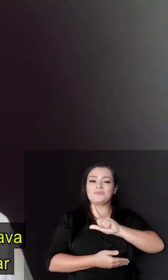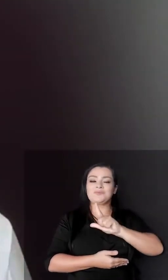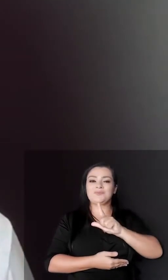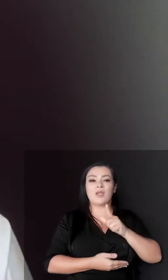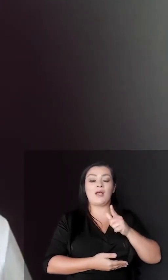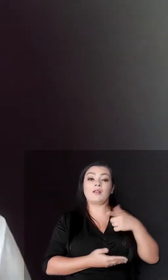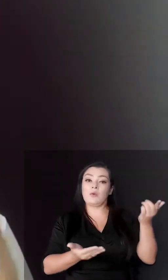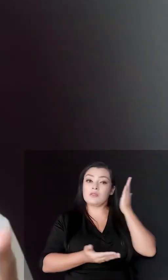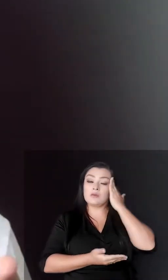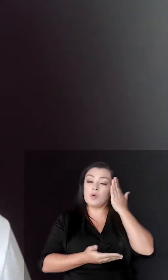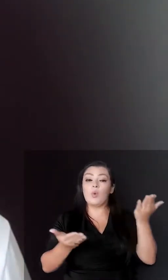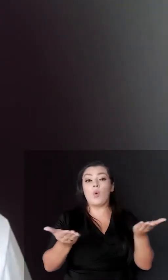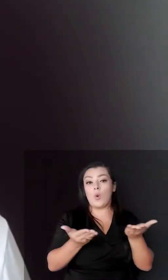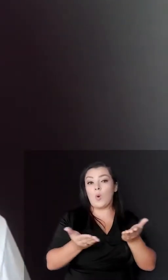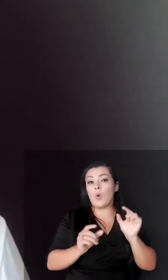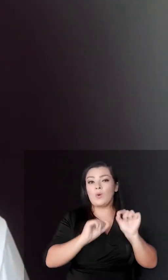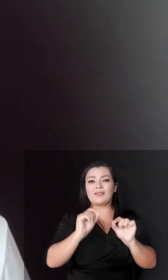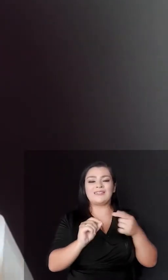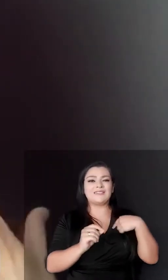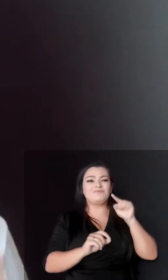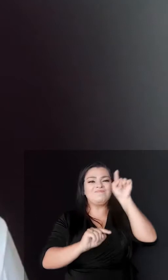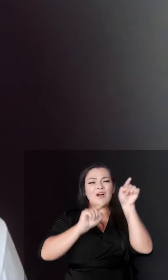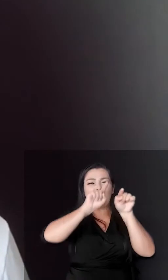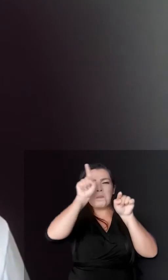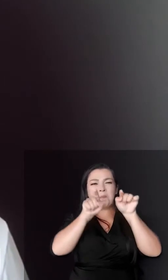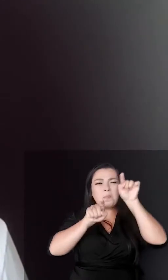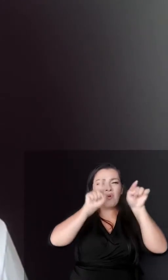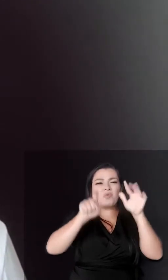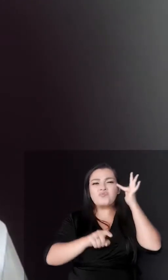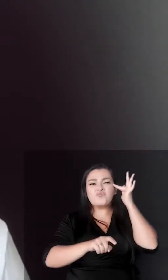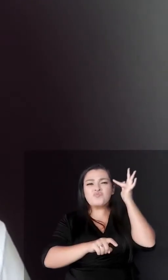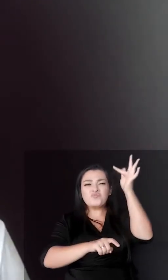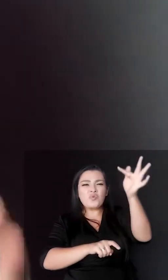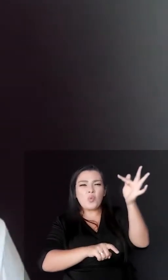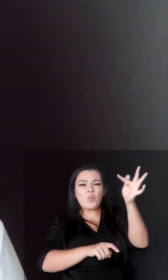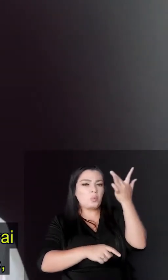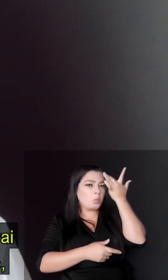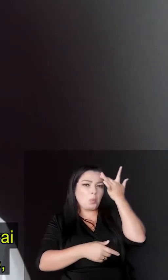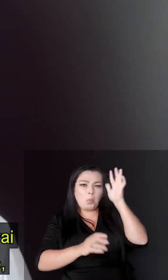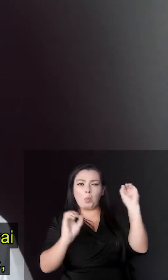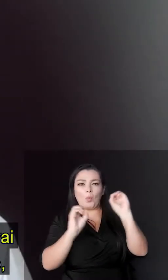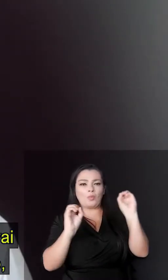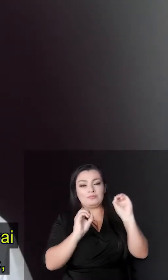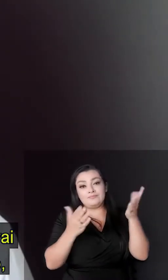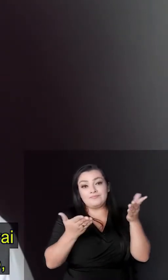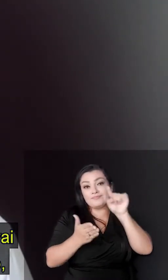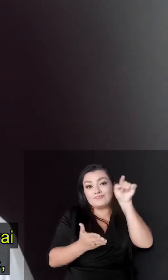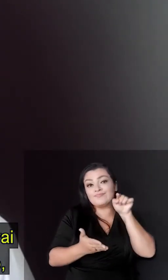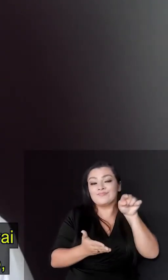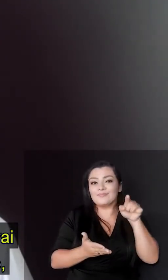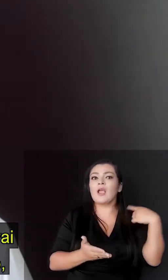que a gente sabe que hoje, com as incertezas que a gente tem e um futuro ainda que a gente não sabe muito bem como vai